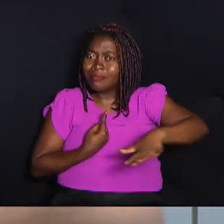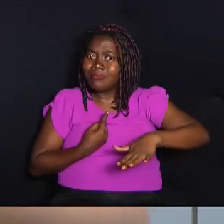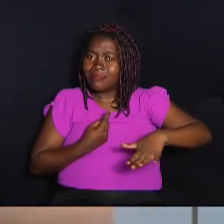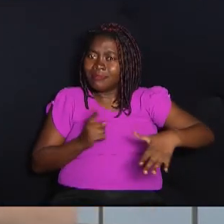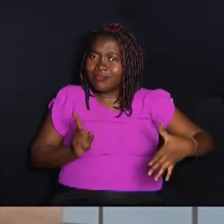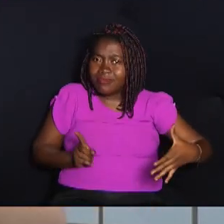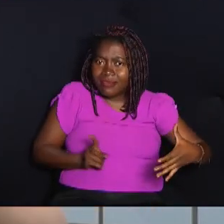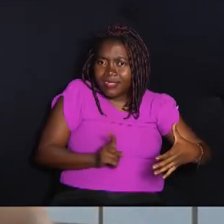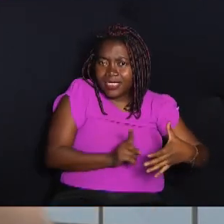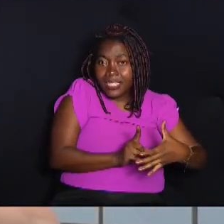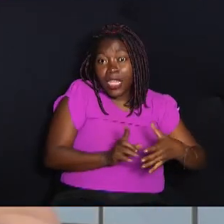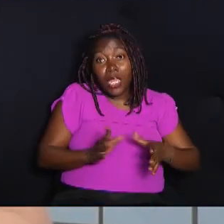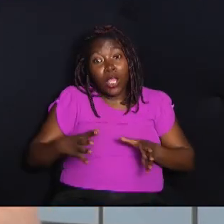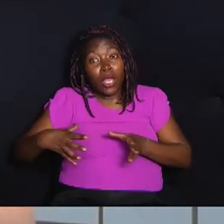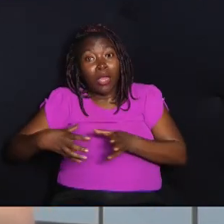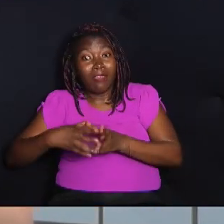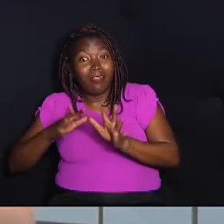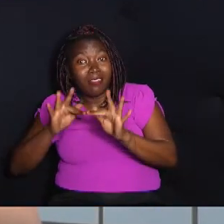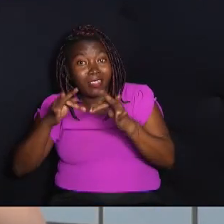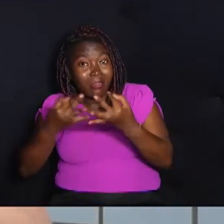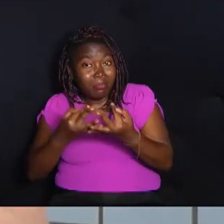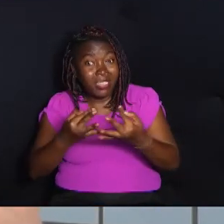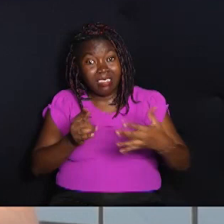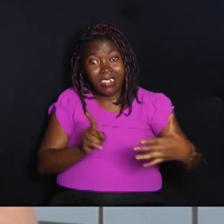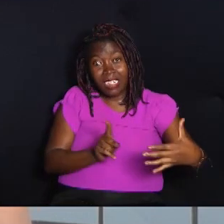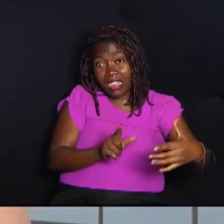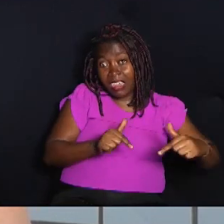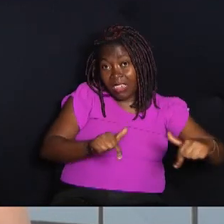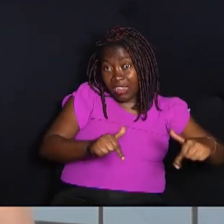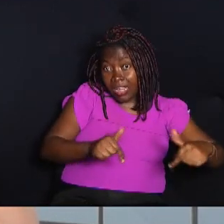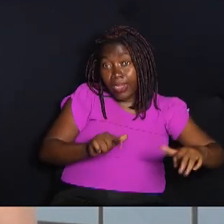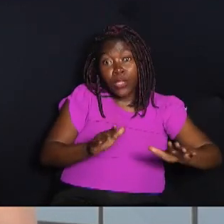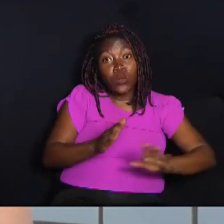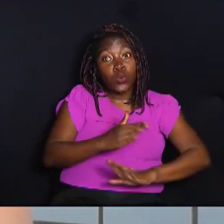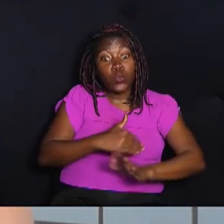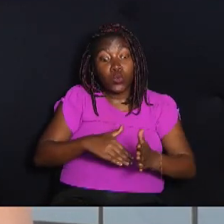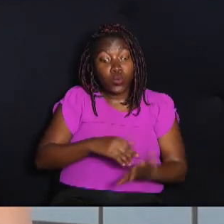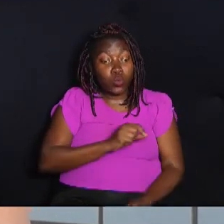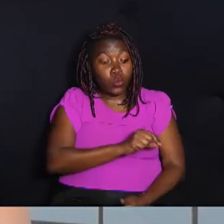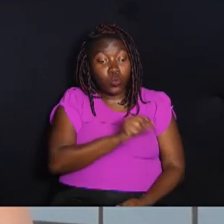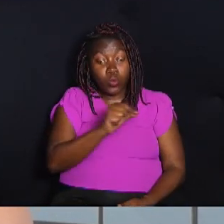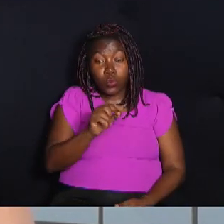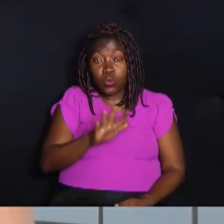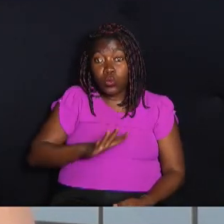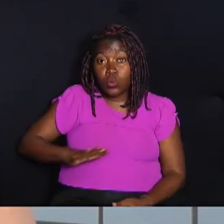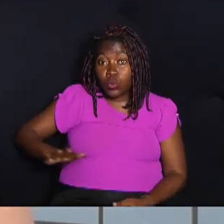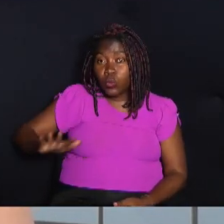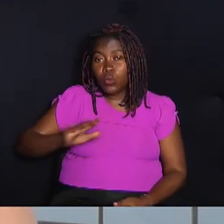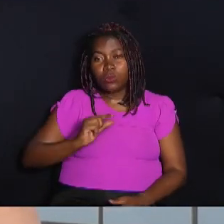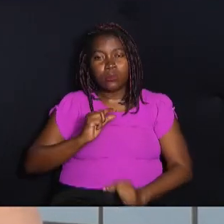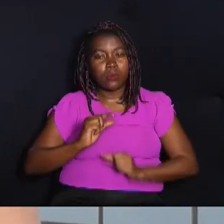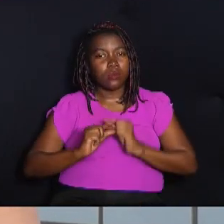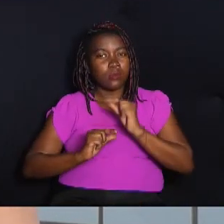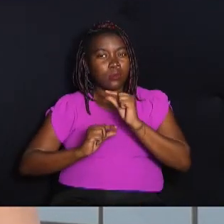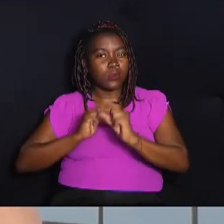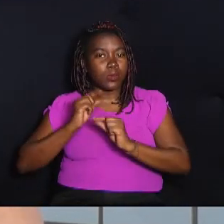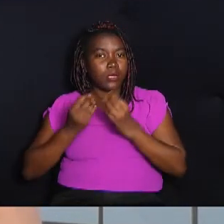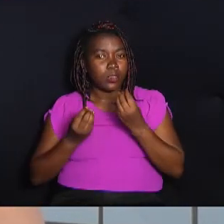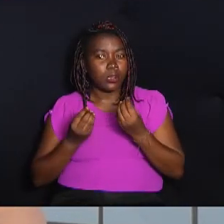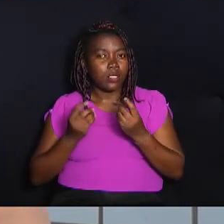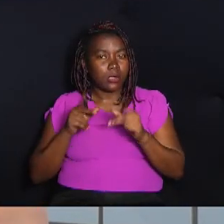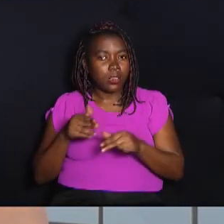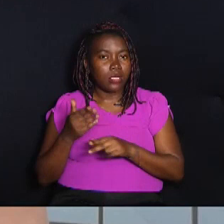do grupo de família, de trabalho. Então, tudo isso, no geral, pouco a pouco, que aí, como a gente